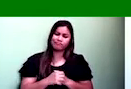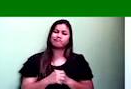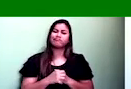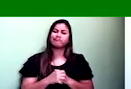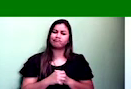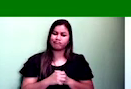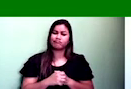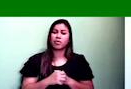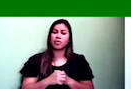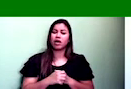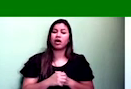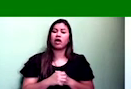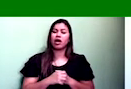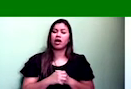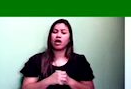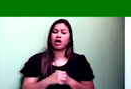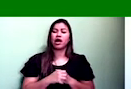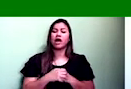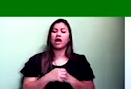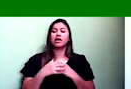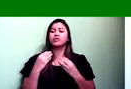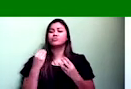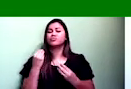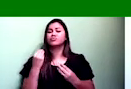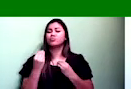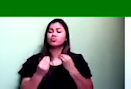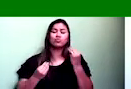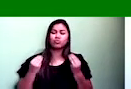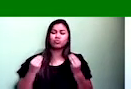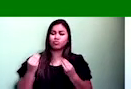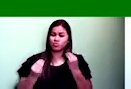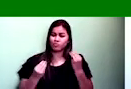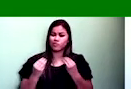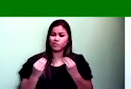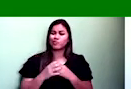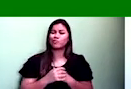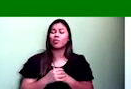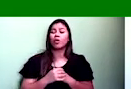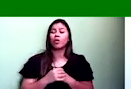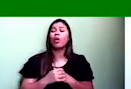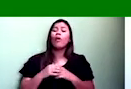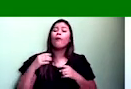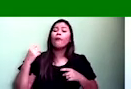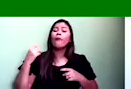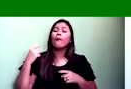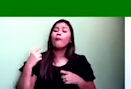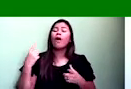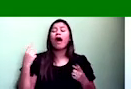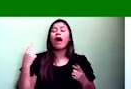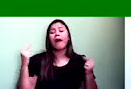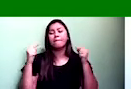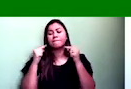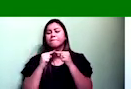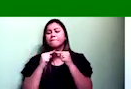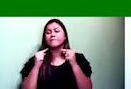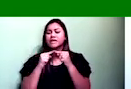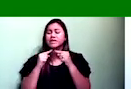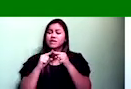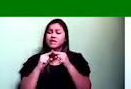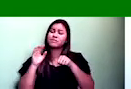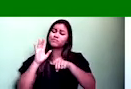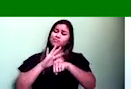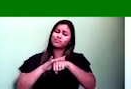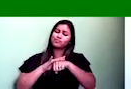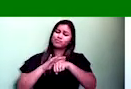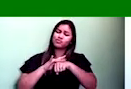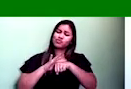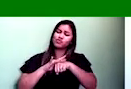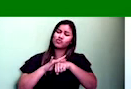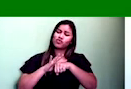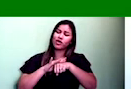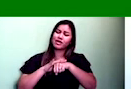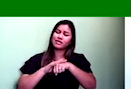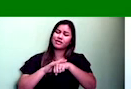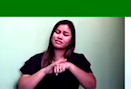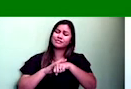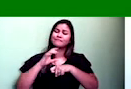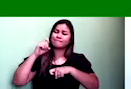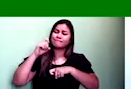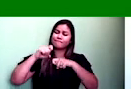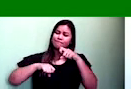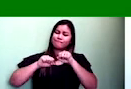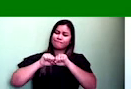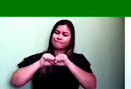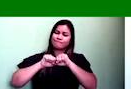relações sexuais, são os principais fatores dos aumentos de casos